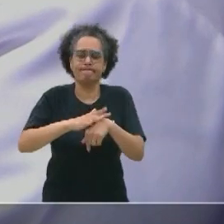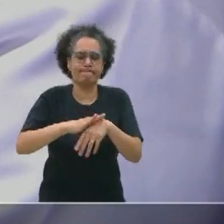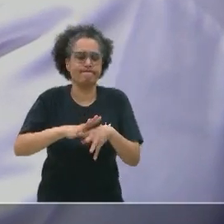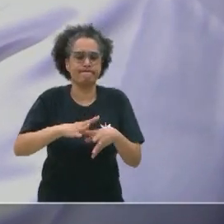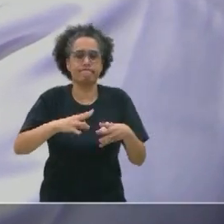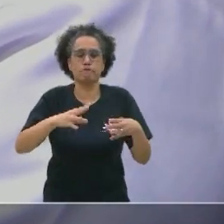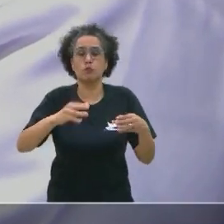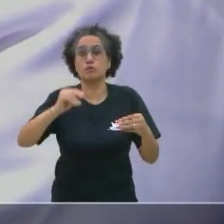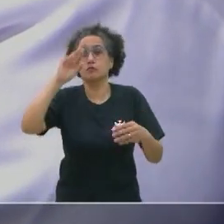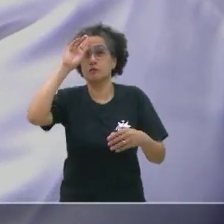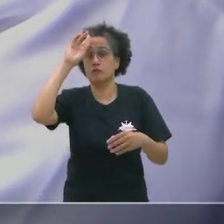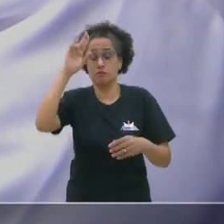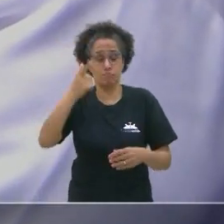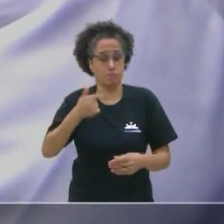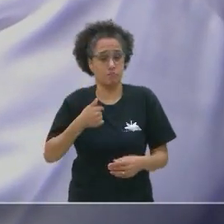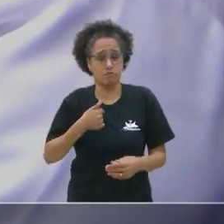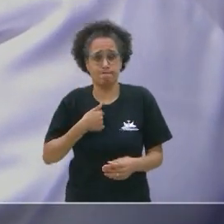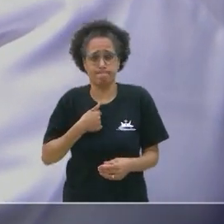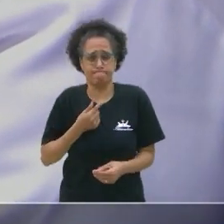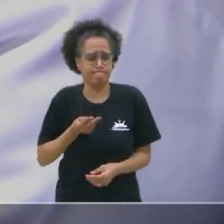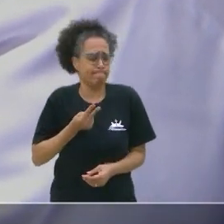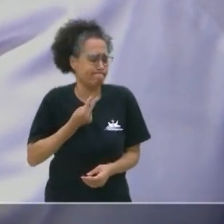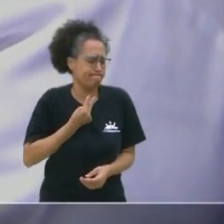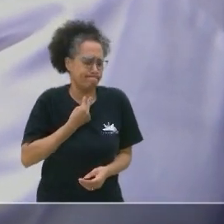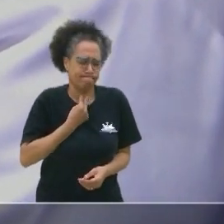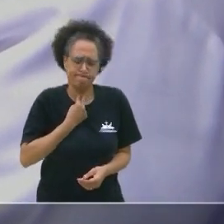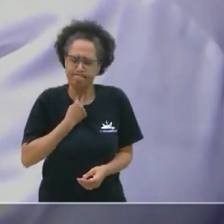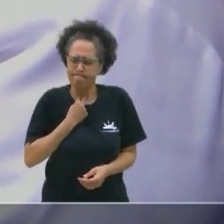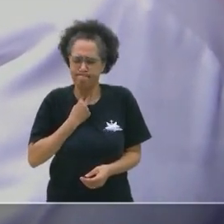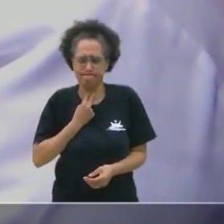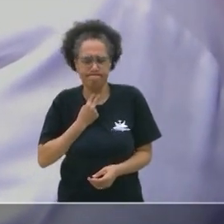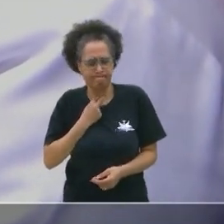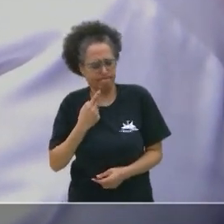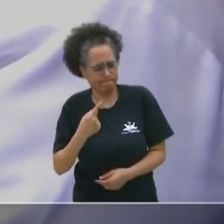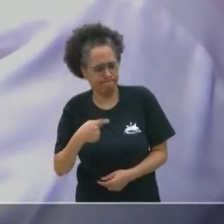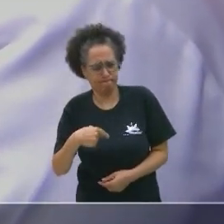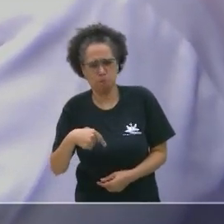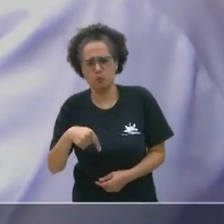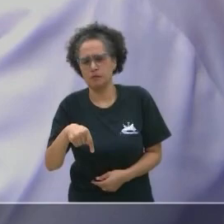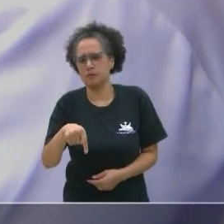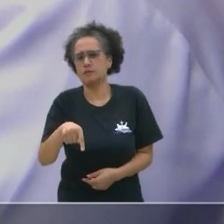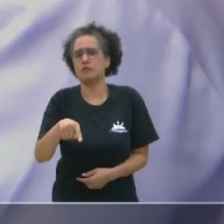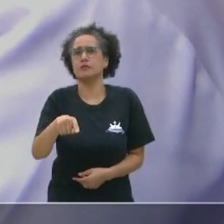Cura, Senhor, onde eu não posso